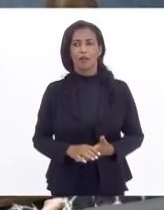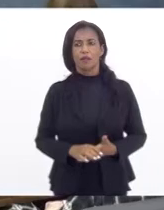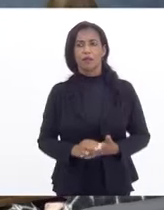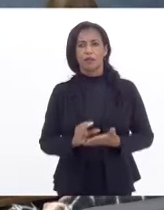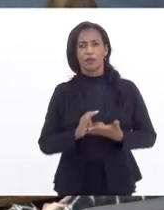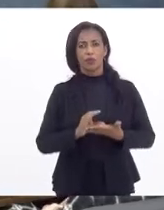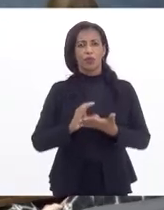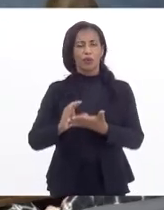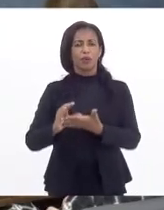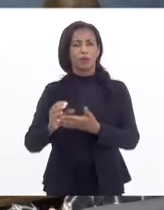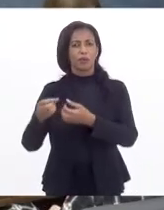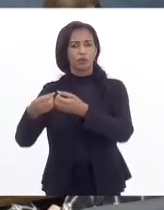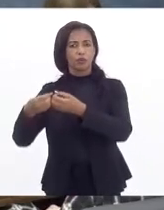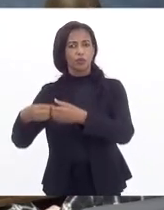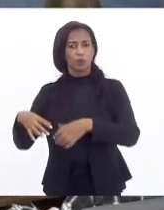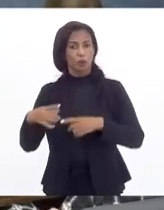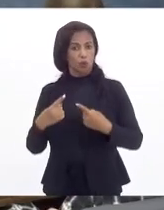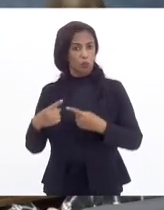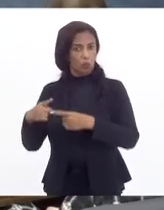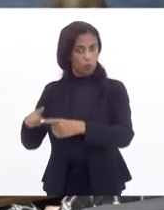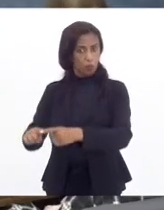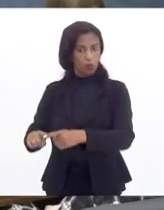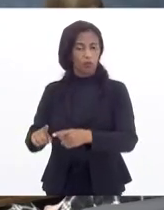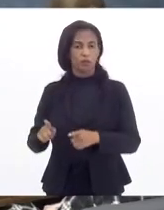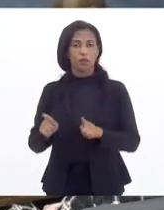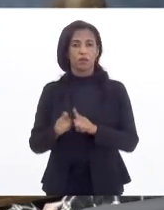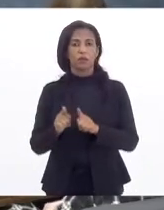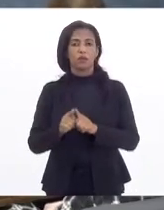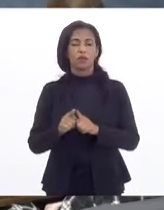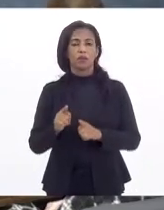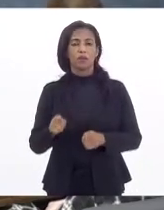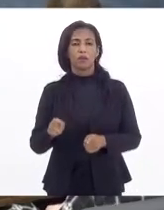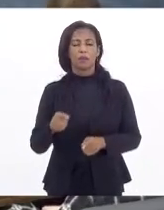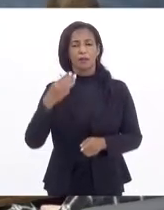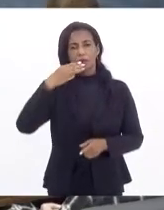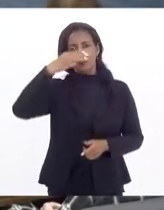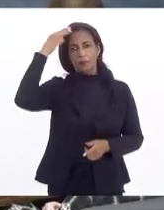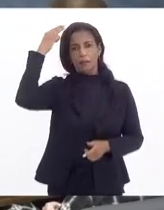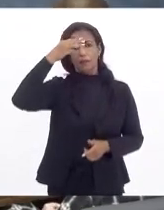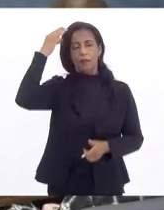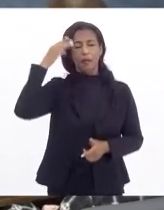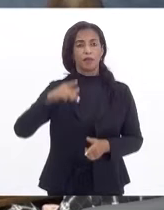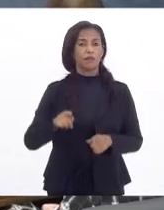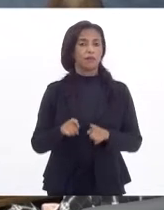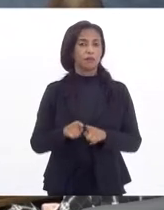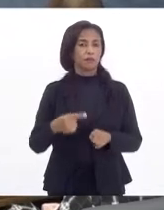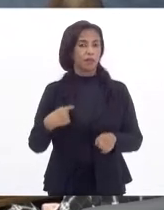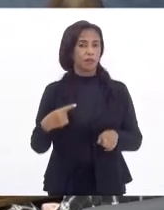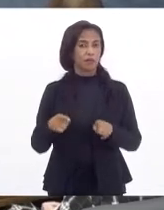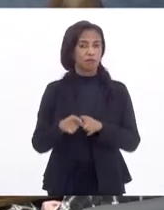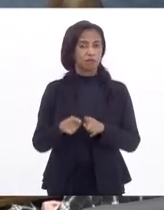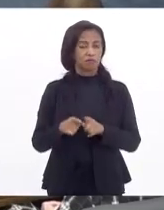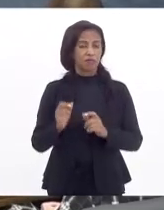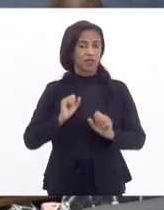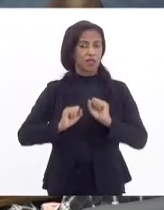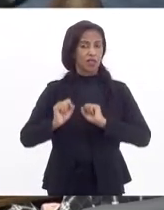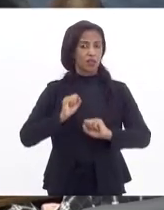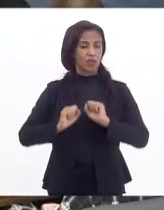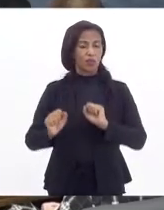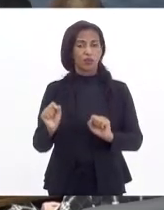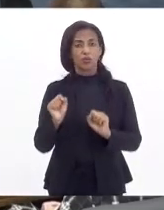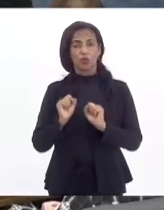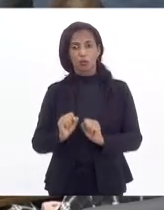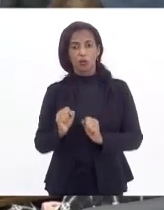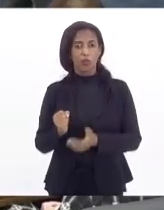Comissão da Discriminação, contra a Discriminação, parecer também do Márcio Pacheco. Queria dizer que eu também fiquei aflito de não poder